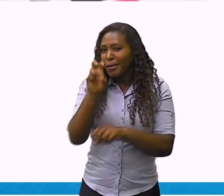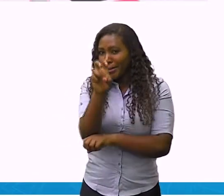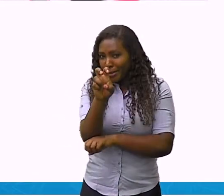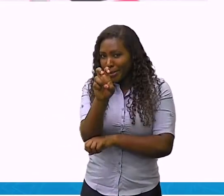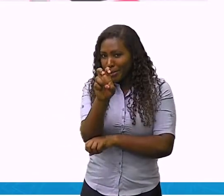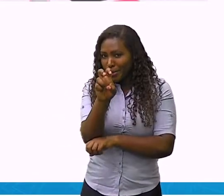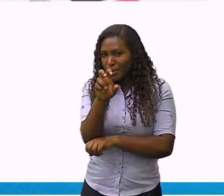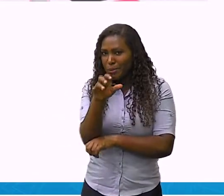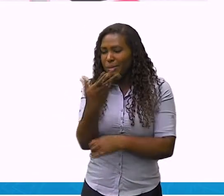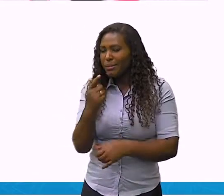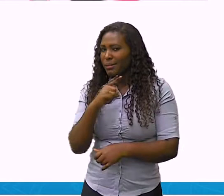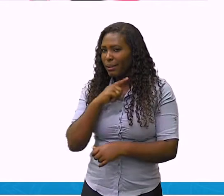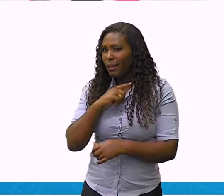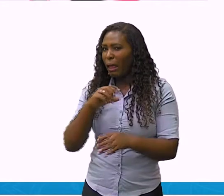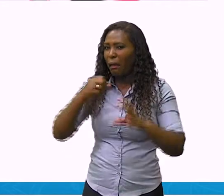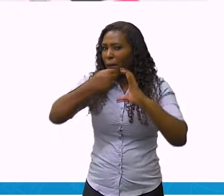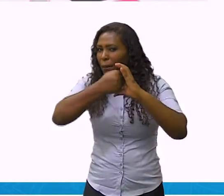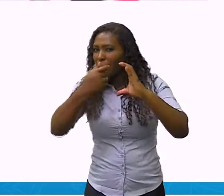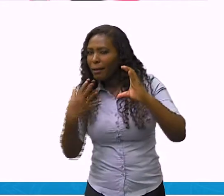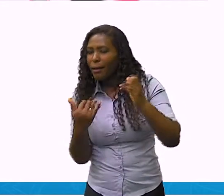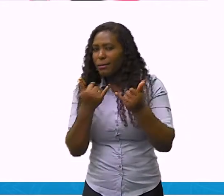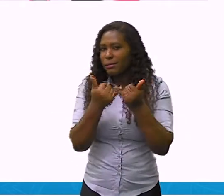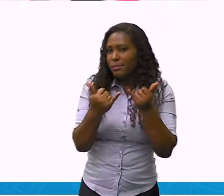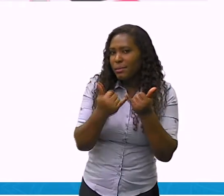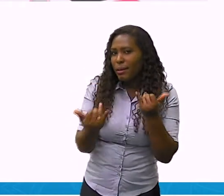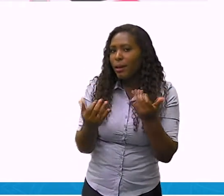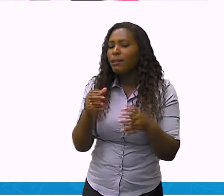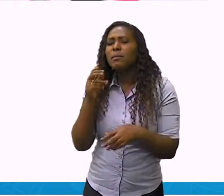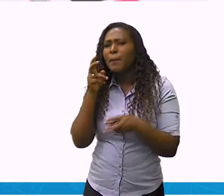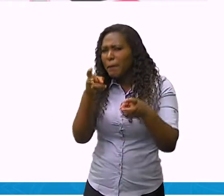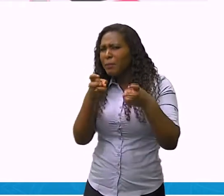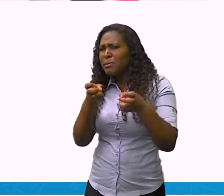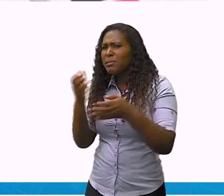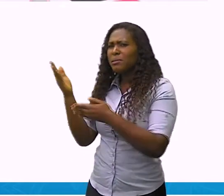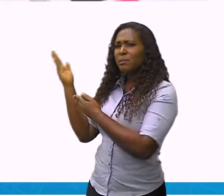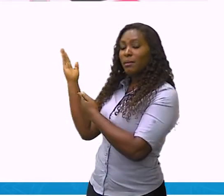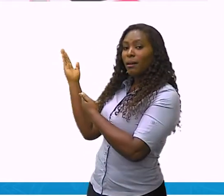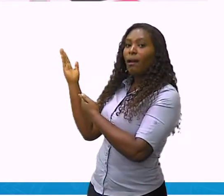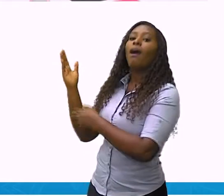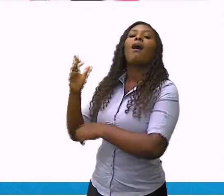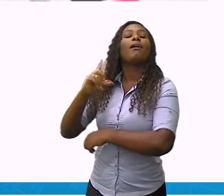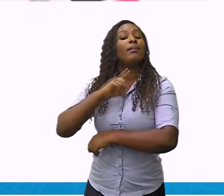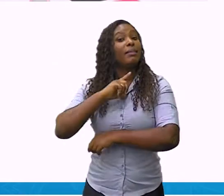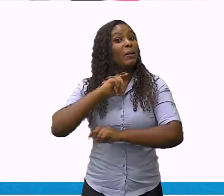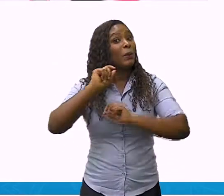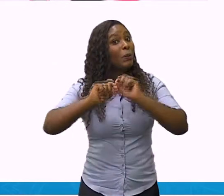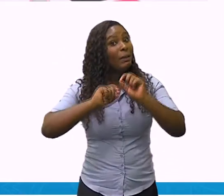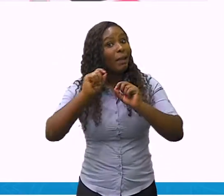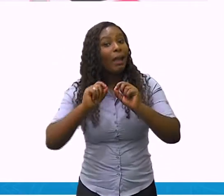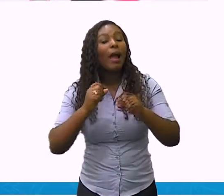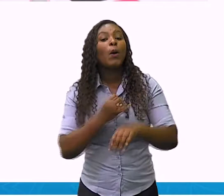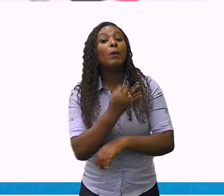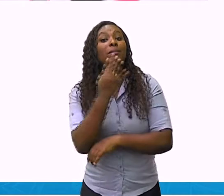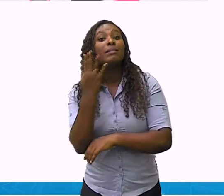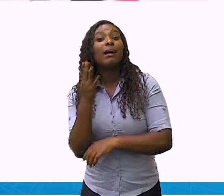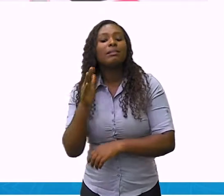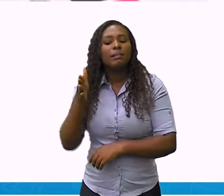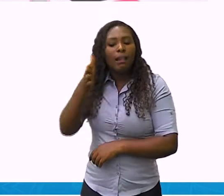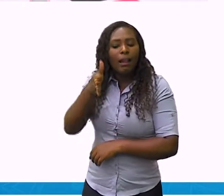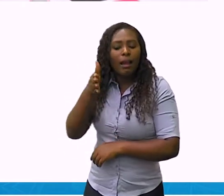imagens? O que tem de comum nas 5 imagens? Justamente a quantidade de